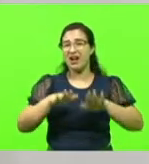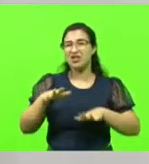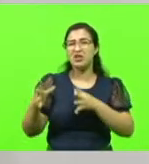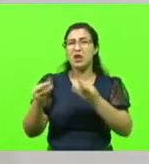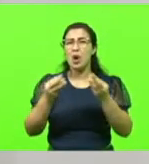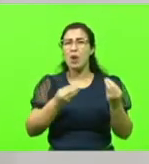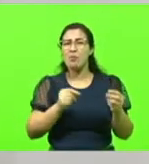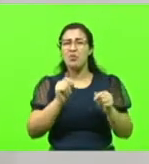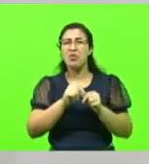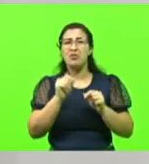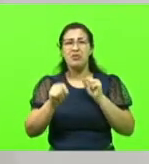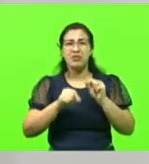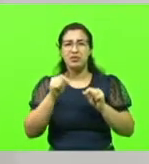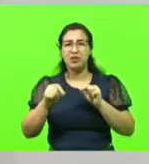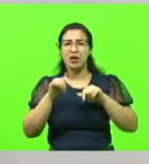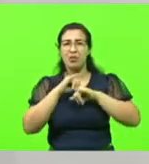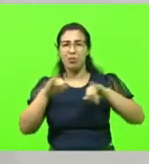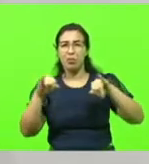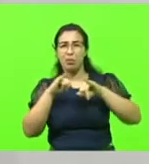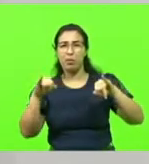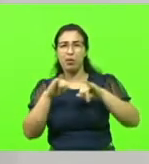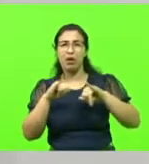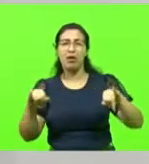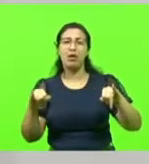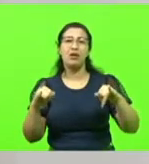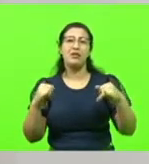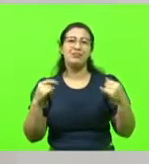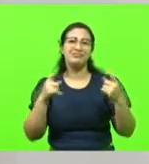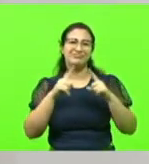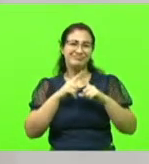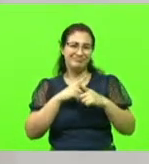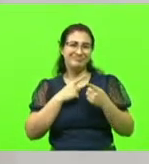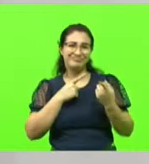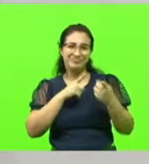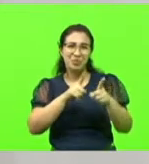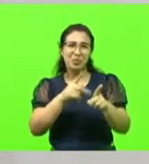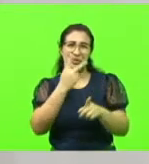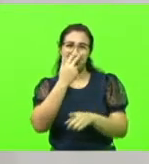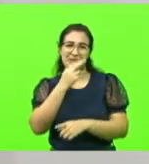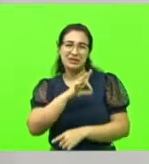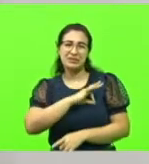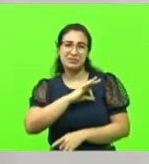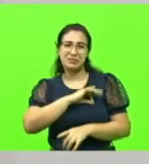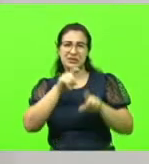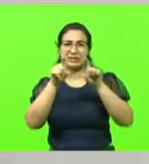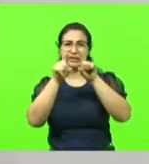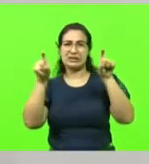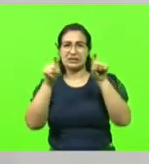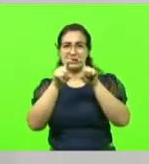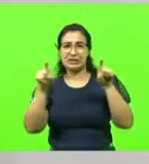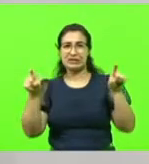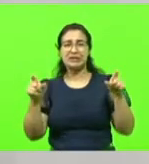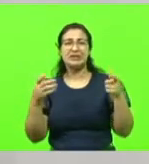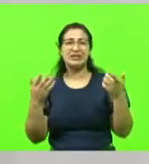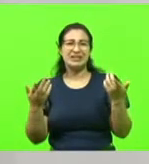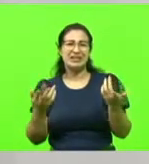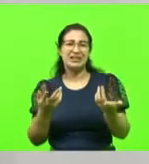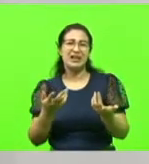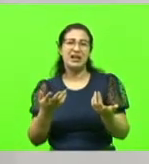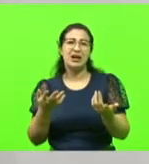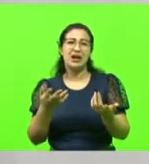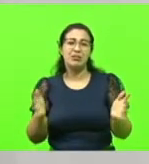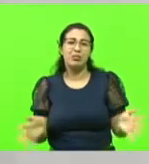tipo de título para as matérias, fomentando a sociedade contra